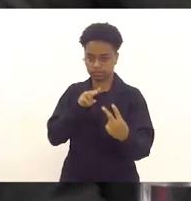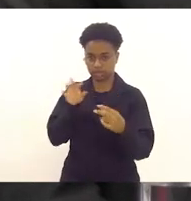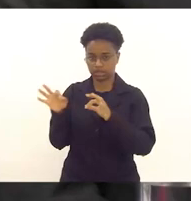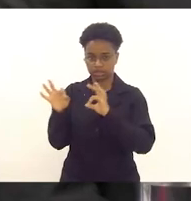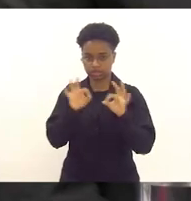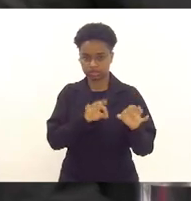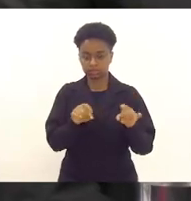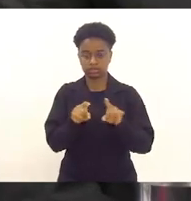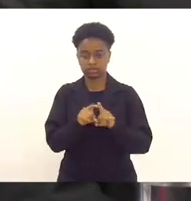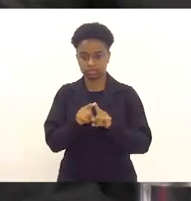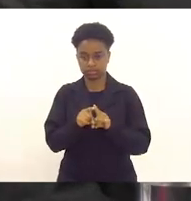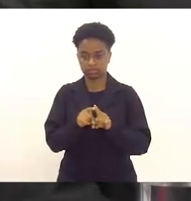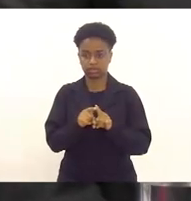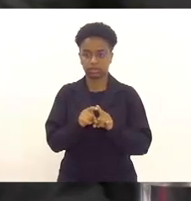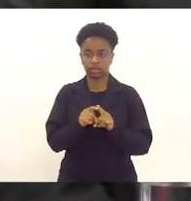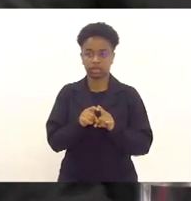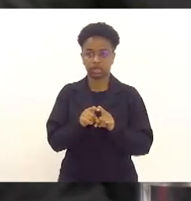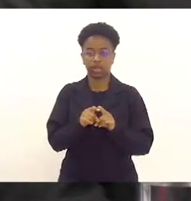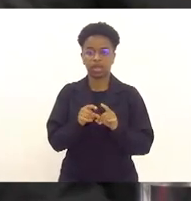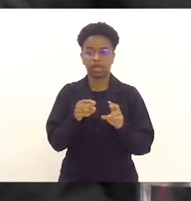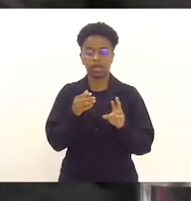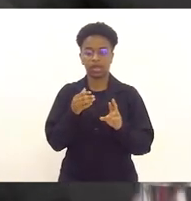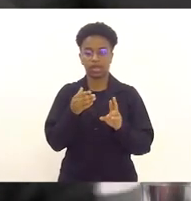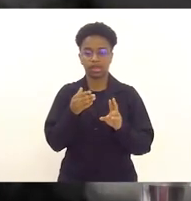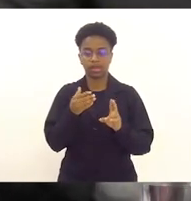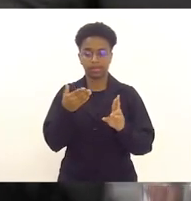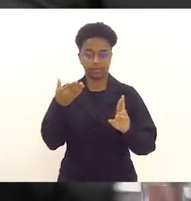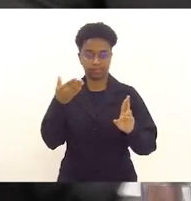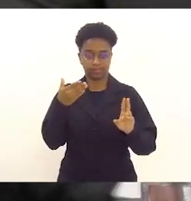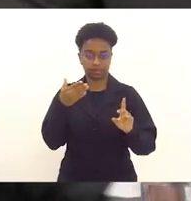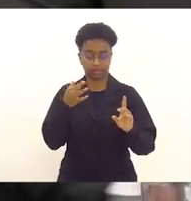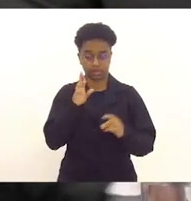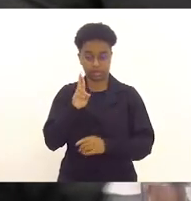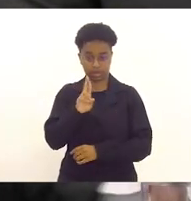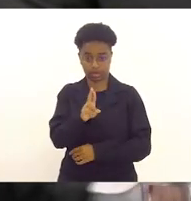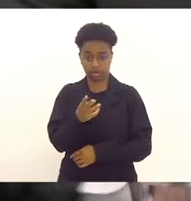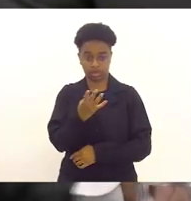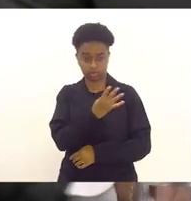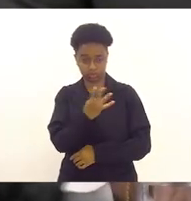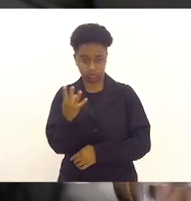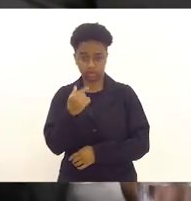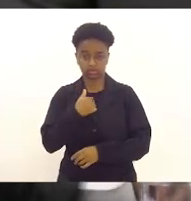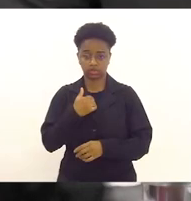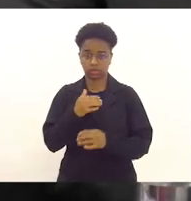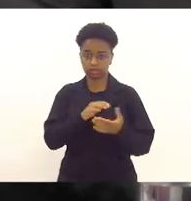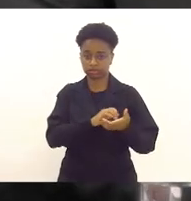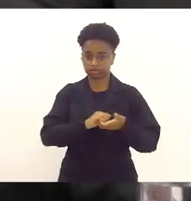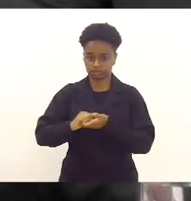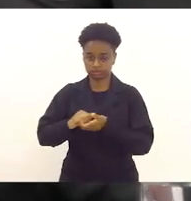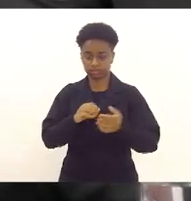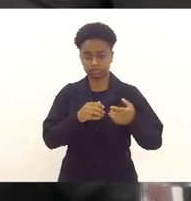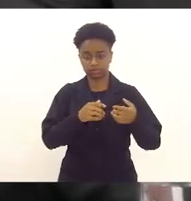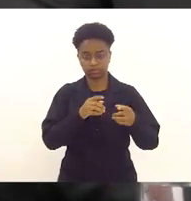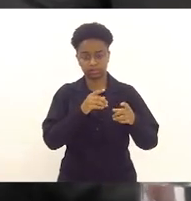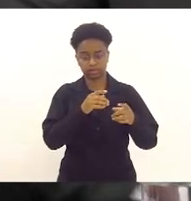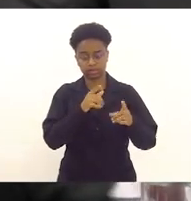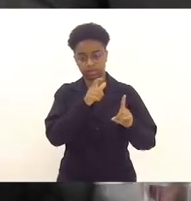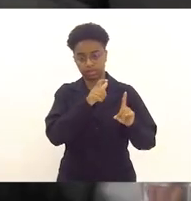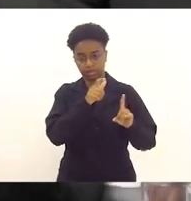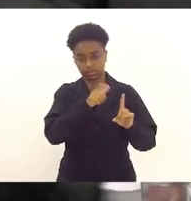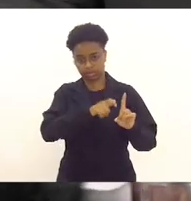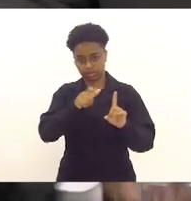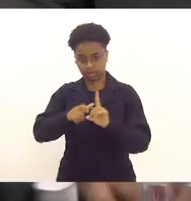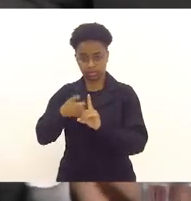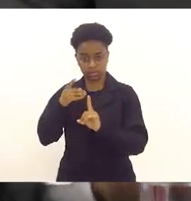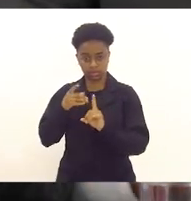em nome dessas quatro deputadas aqui presentes e o cumprimento todas as autoridades aqui da mesa com especial cumprimento a essas